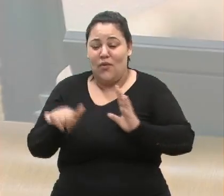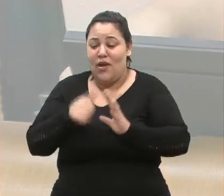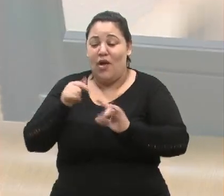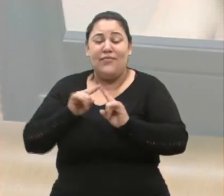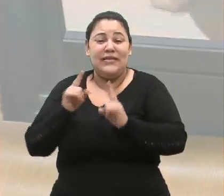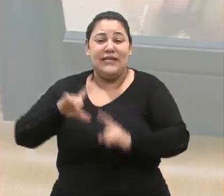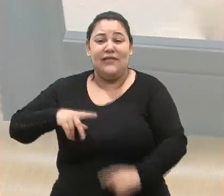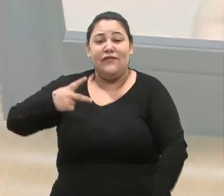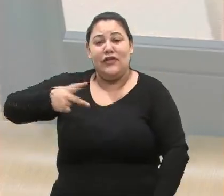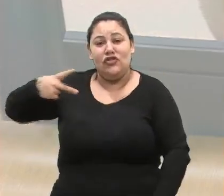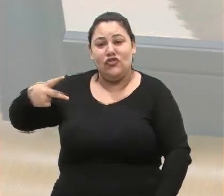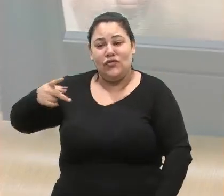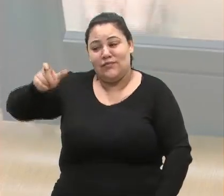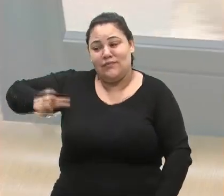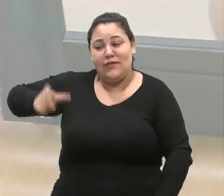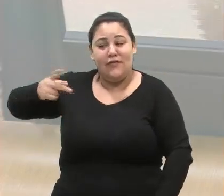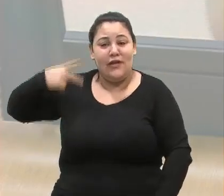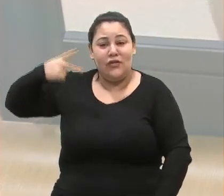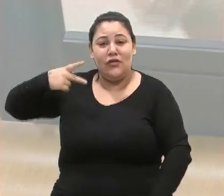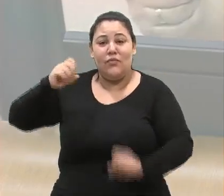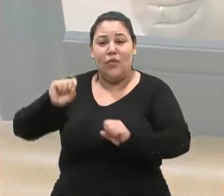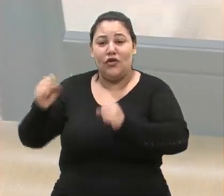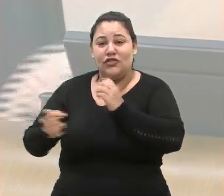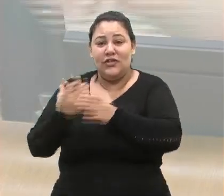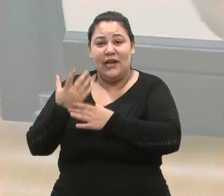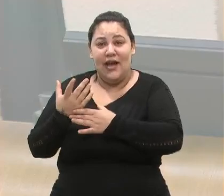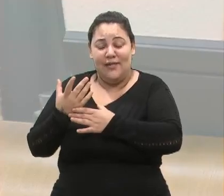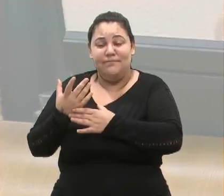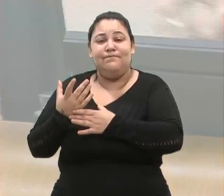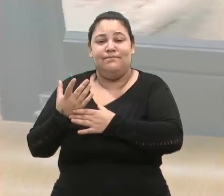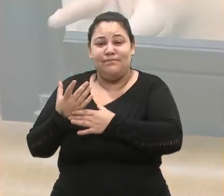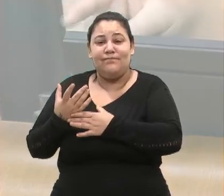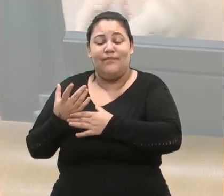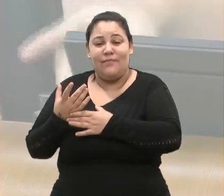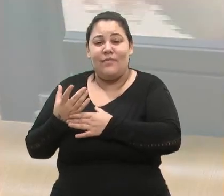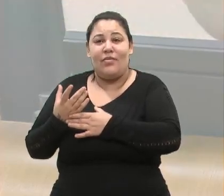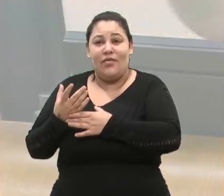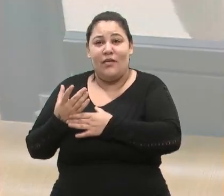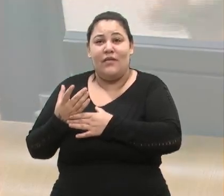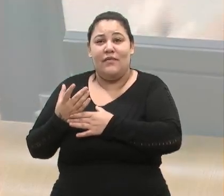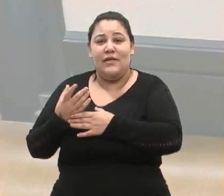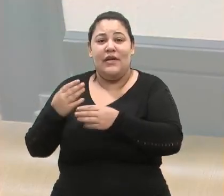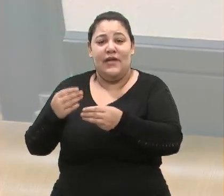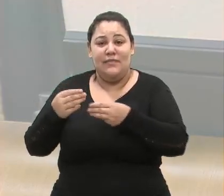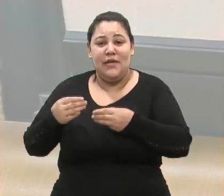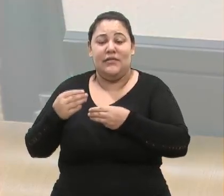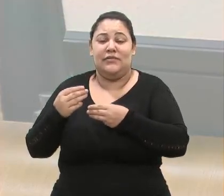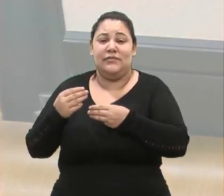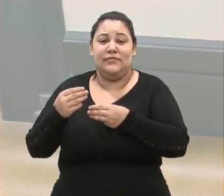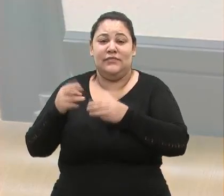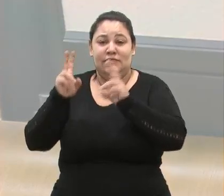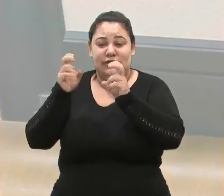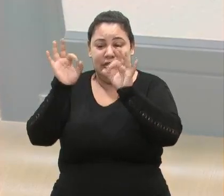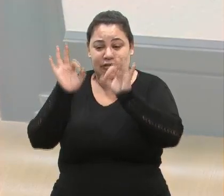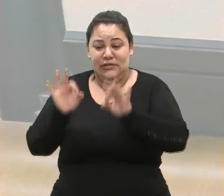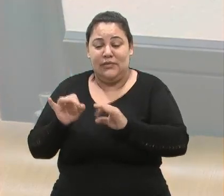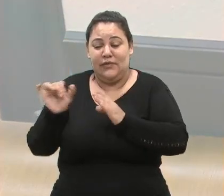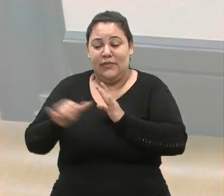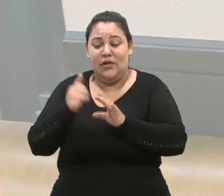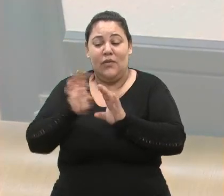dentro que podem fazer emendas e aperfeiçoar para ficar o melhor possível para que a comunidade tenha,